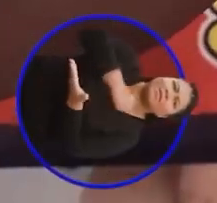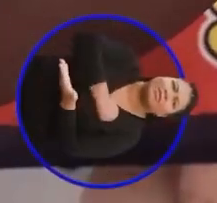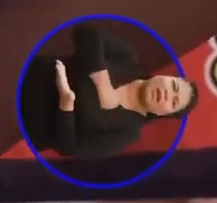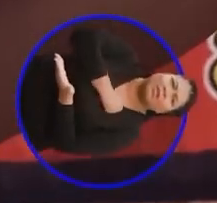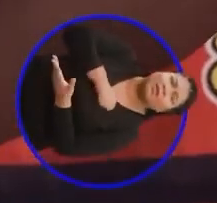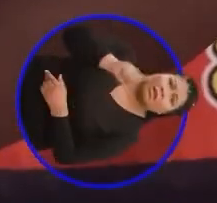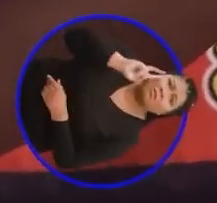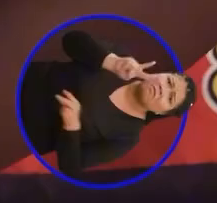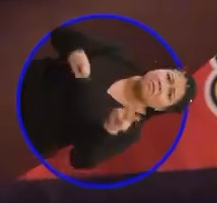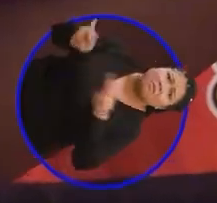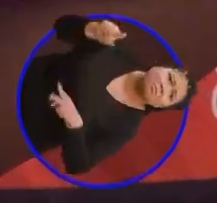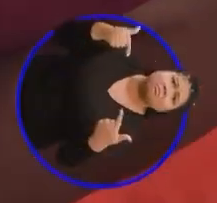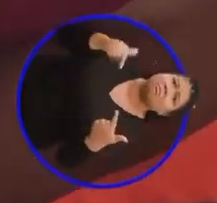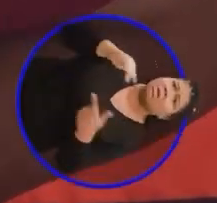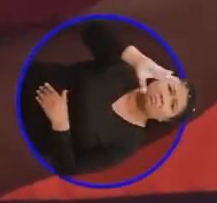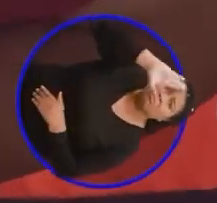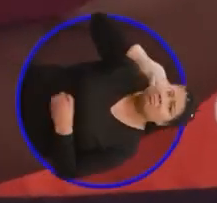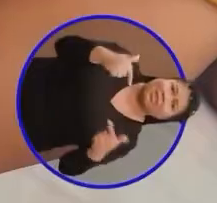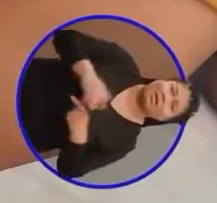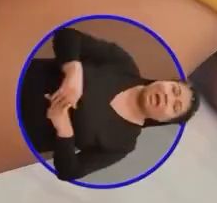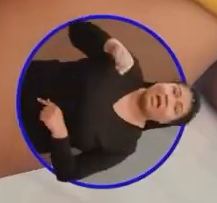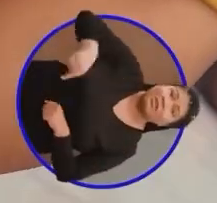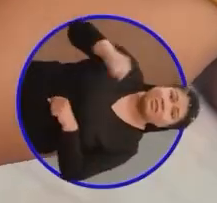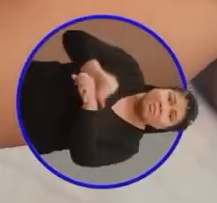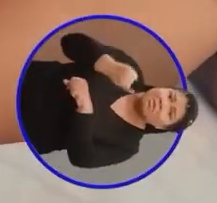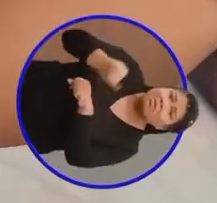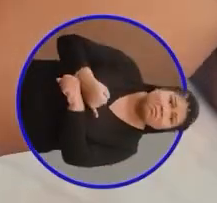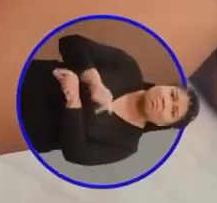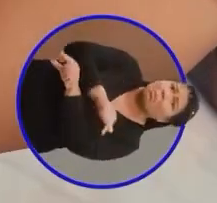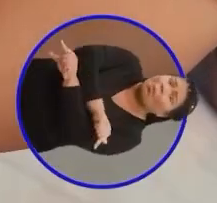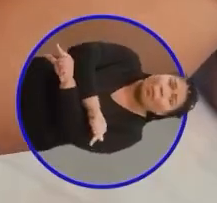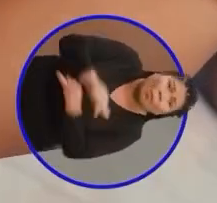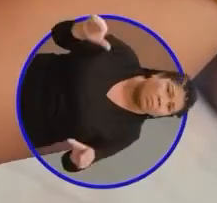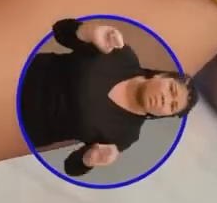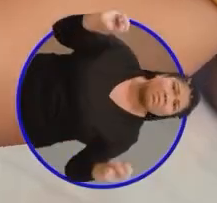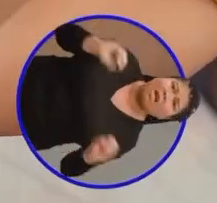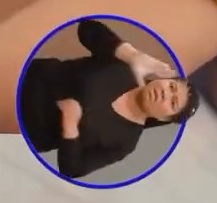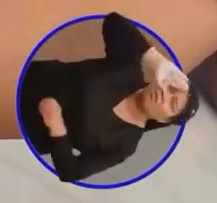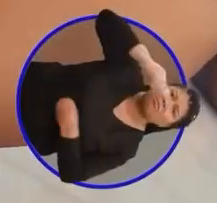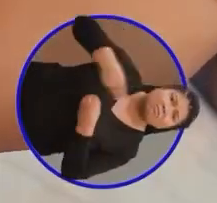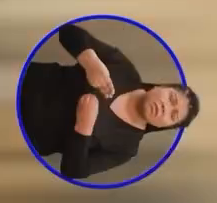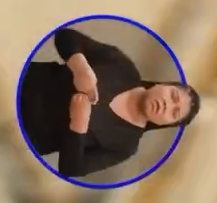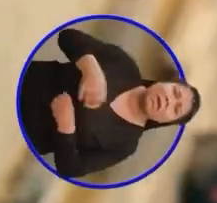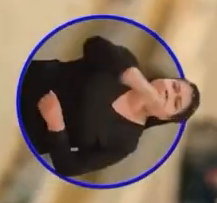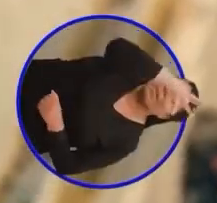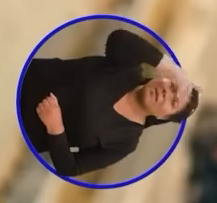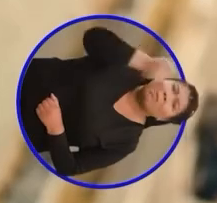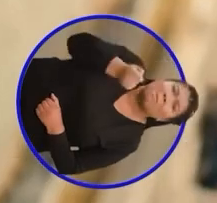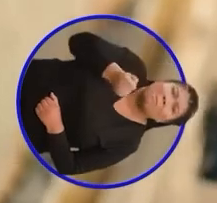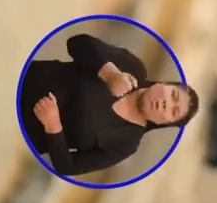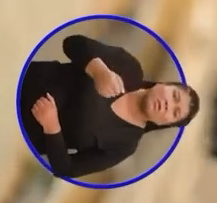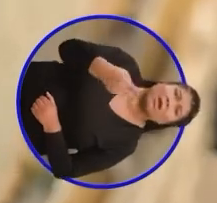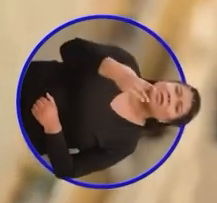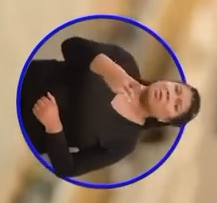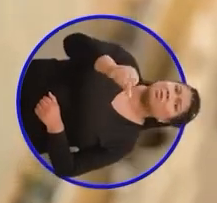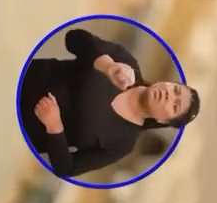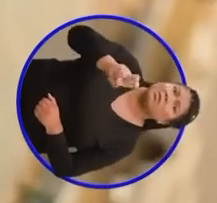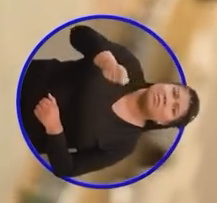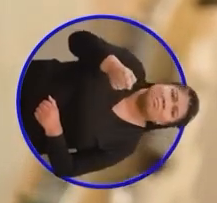Não tem guarda municipal, nada. Aqui no Japim a gente não vê a guarda municipal em nas partes do bairro. Manaus tem